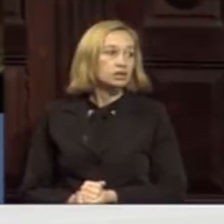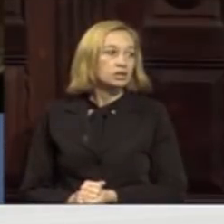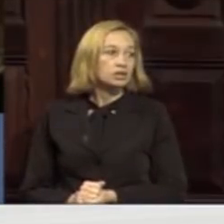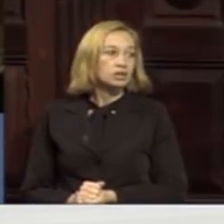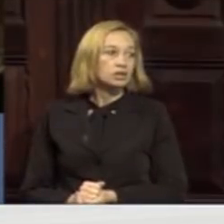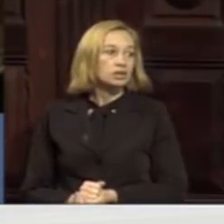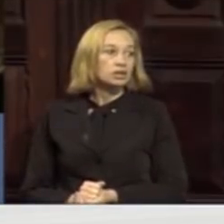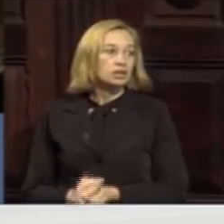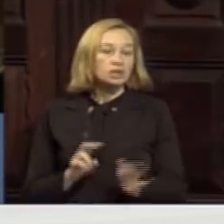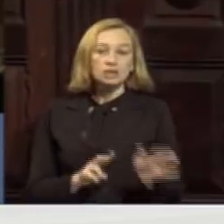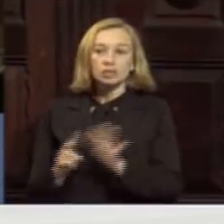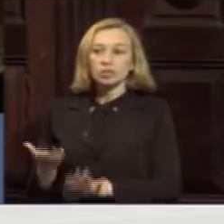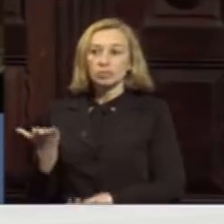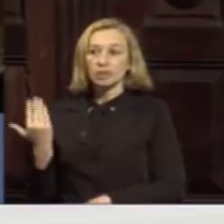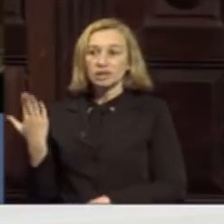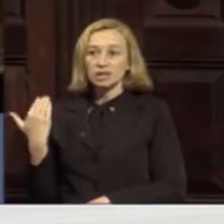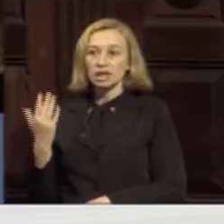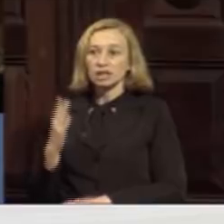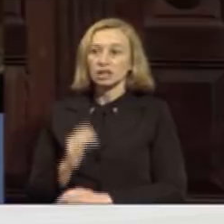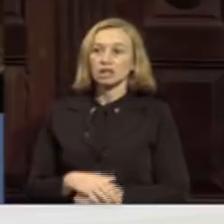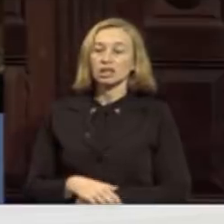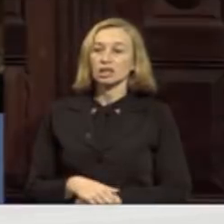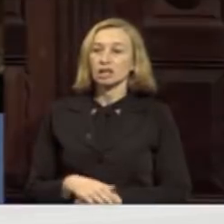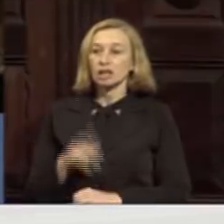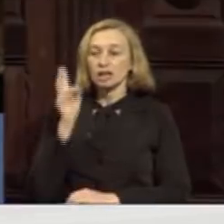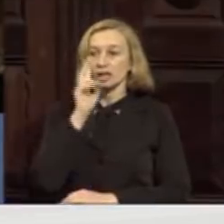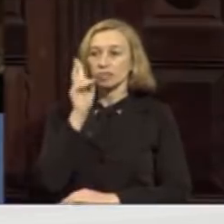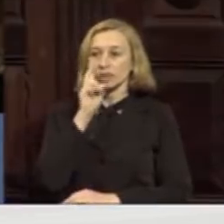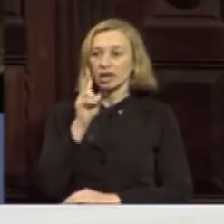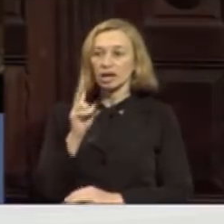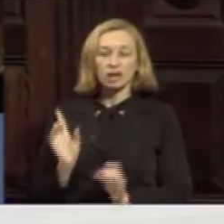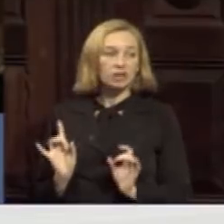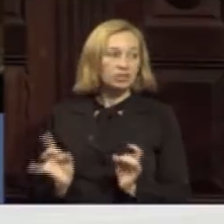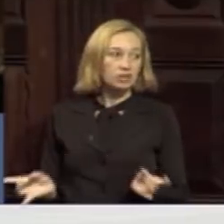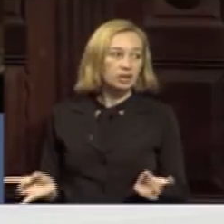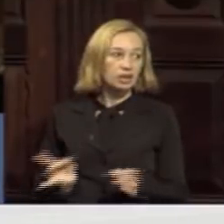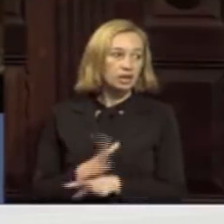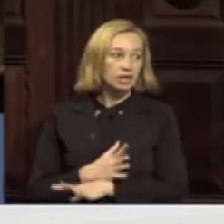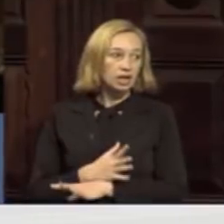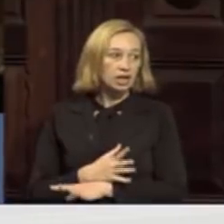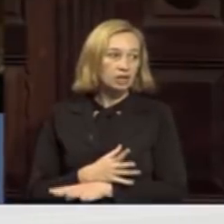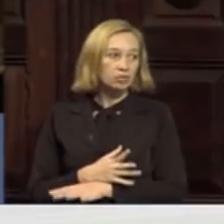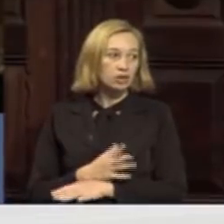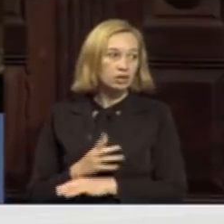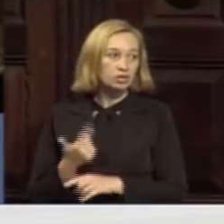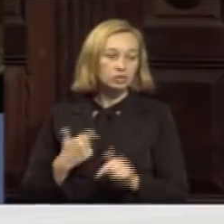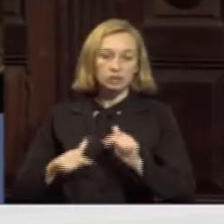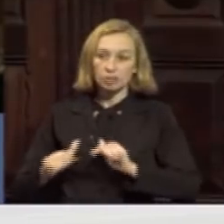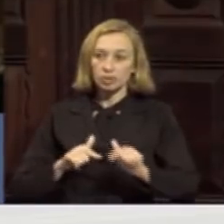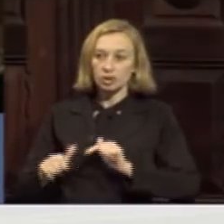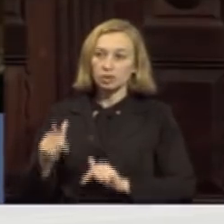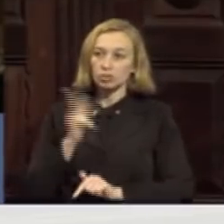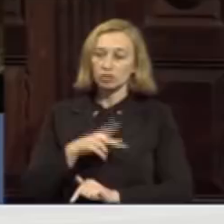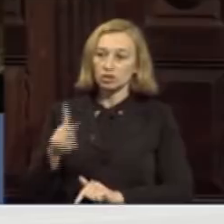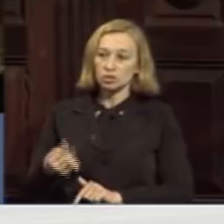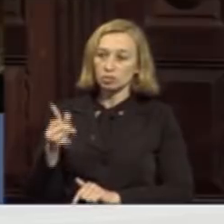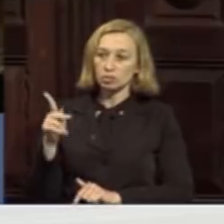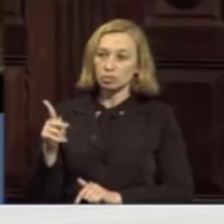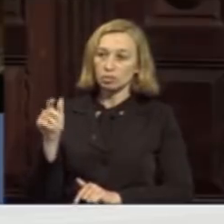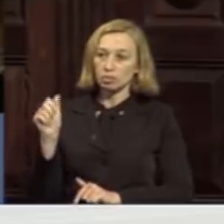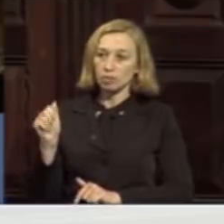semana passada, apenas para lembrar que termina o seu quadriênio o reitor Paulo Assis, professor Paulo Assis,